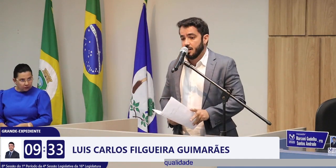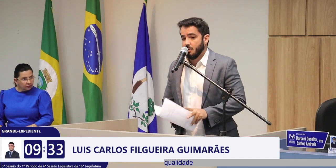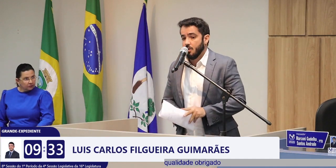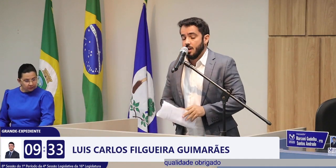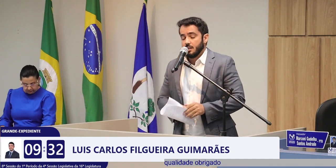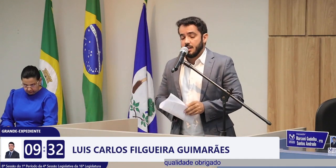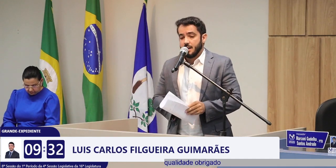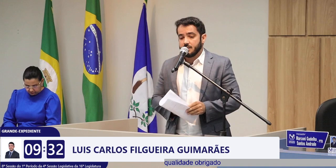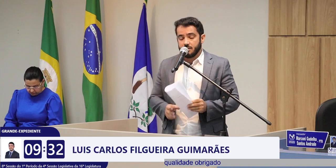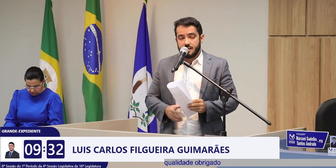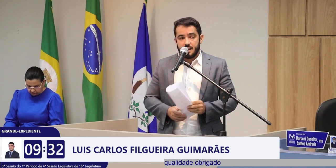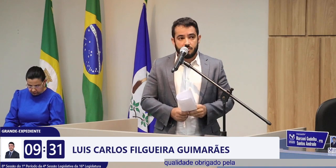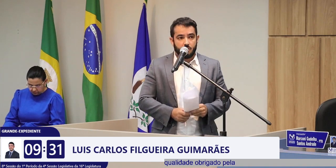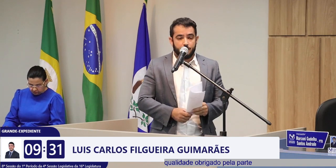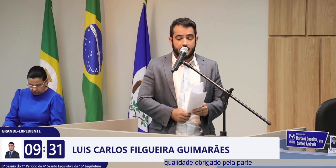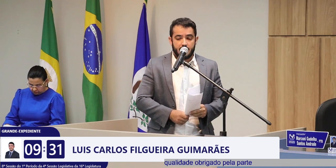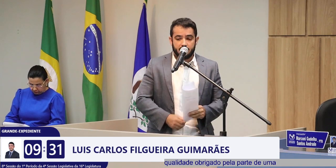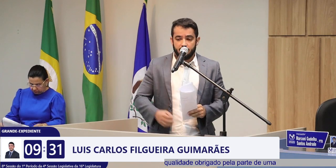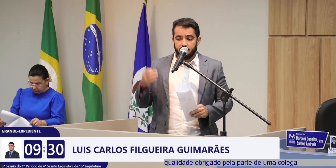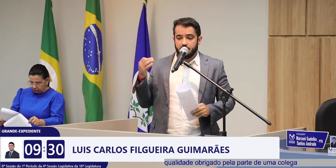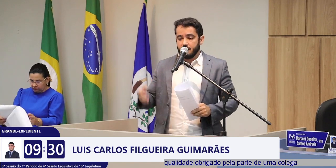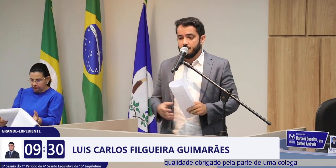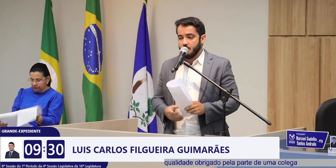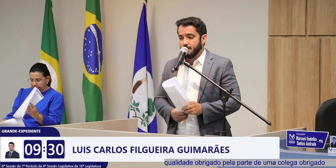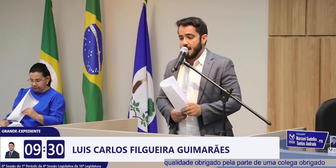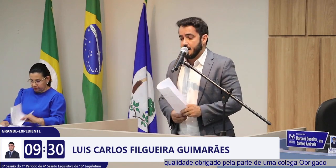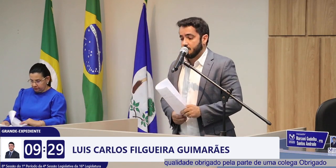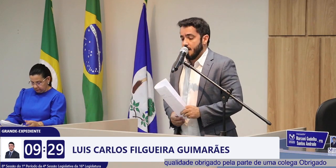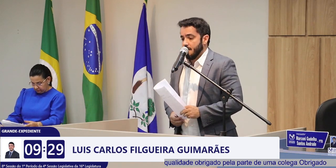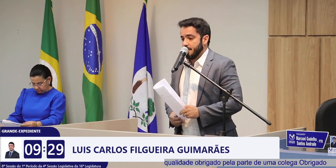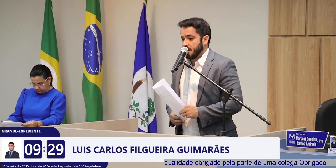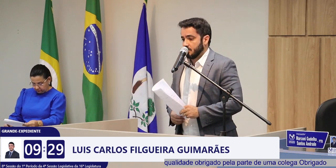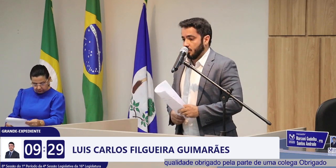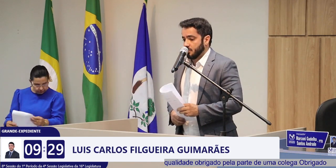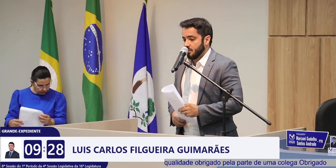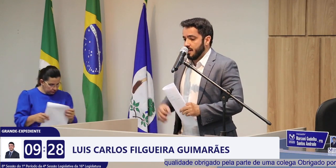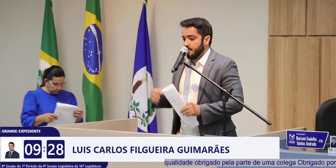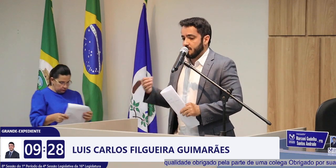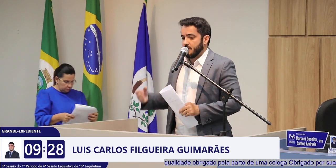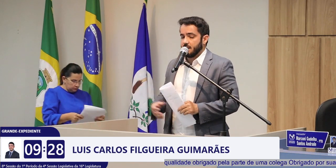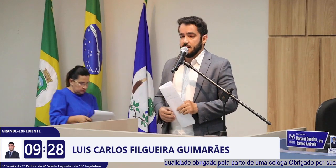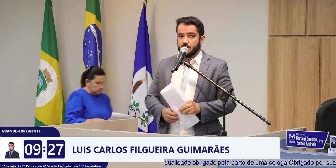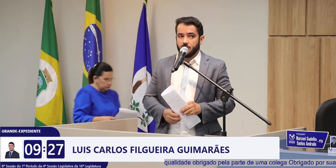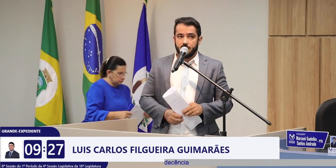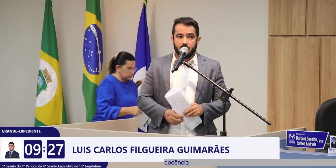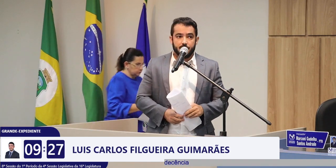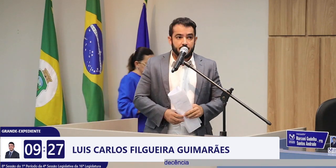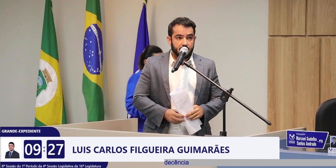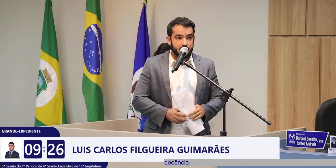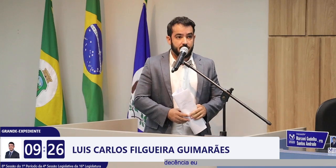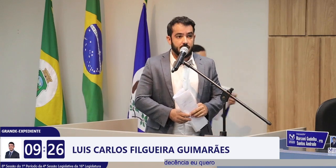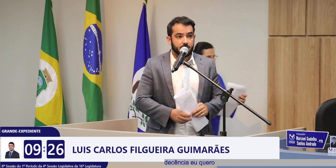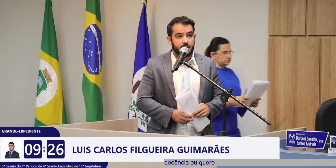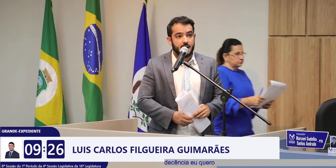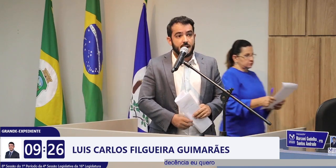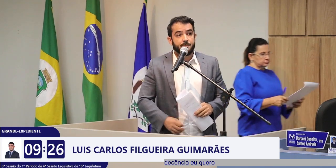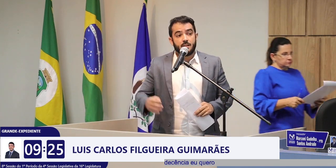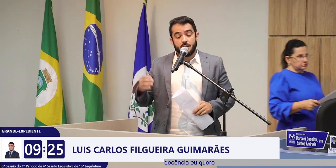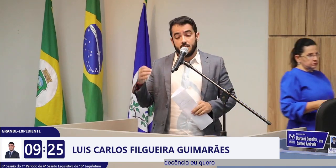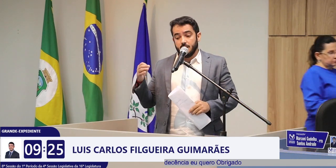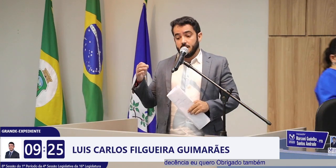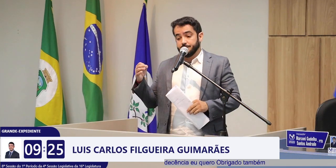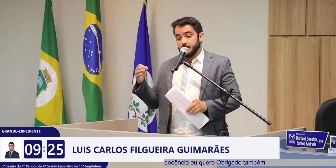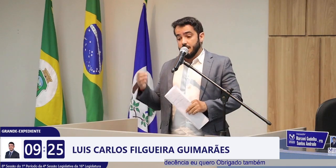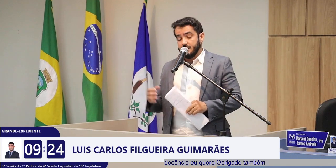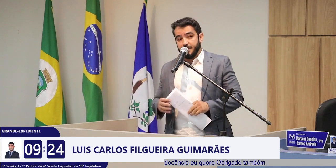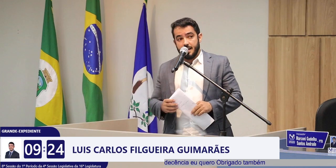uma reunião na associação da cooperativa onde deixo o meu abraço para todos os membros a diretoria que estivemos lá